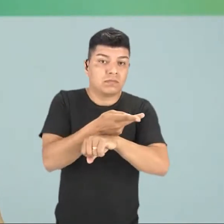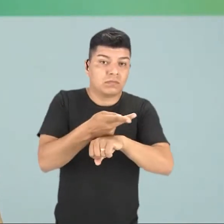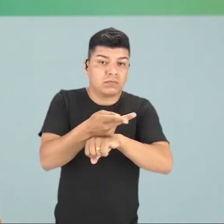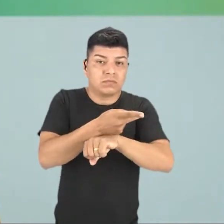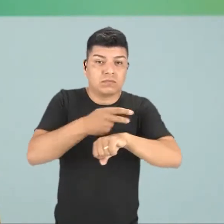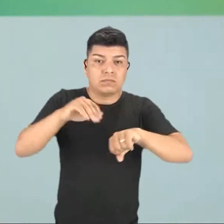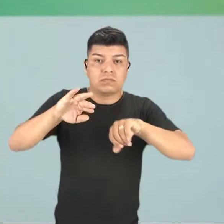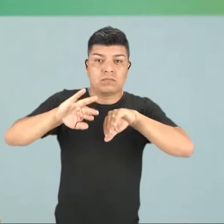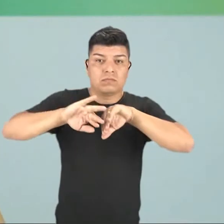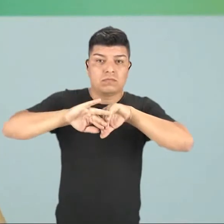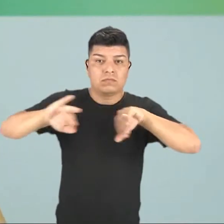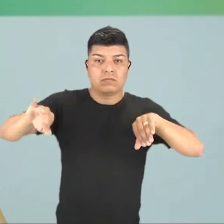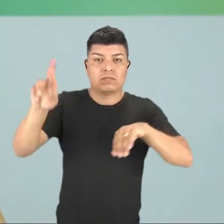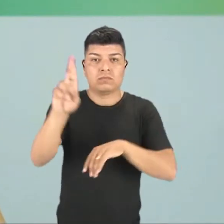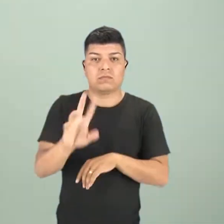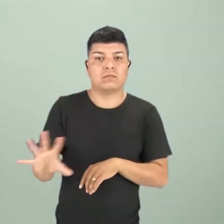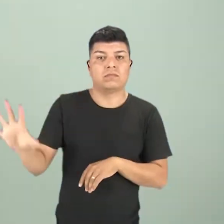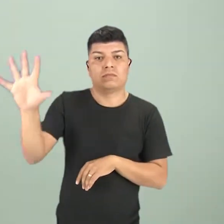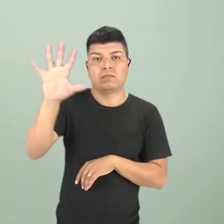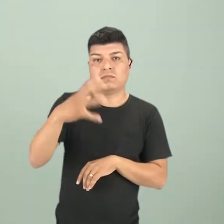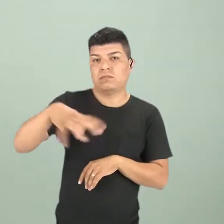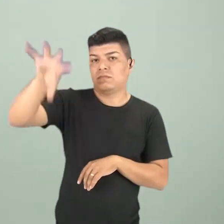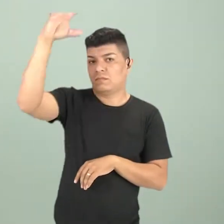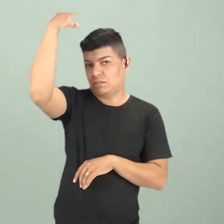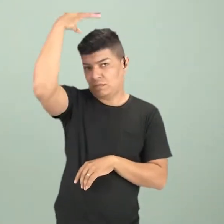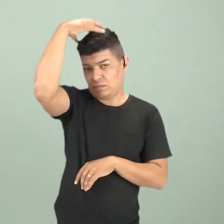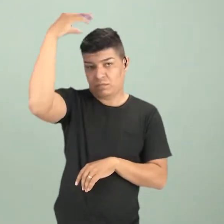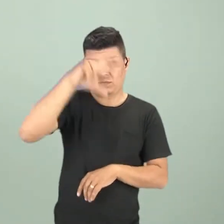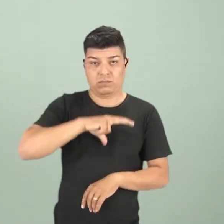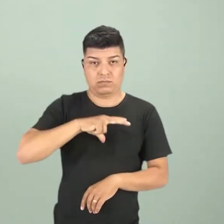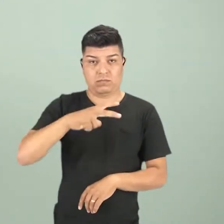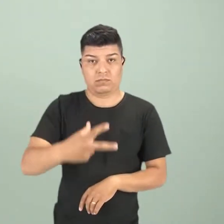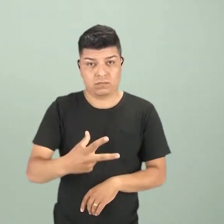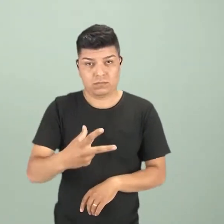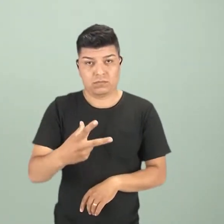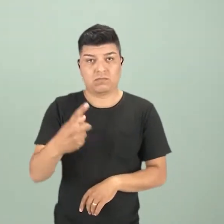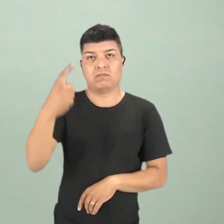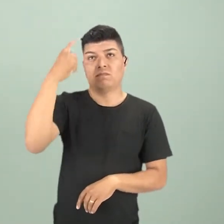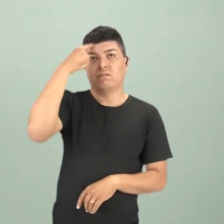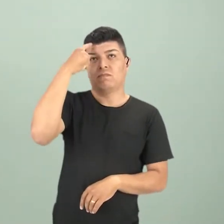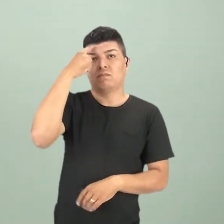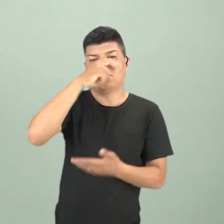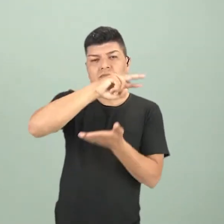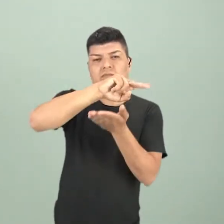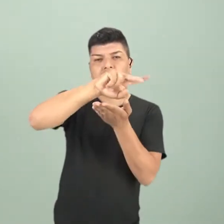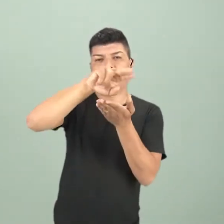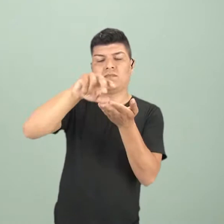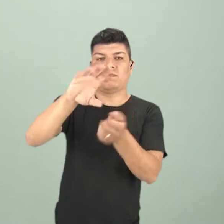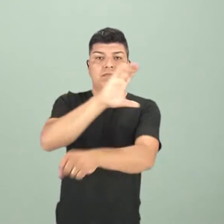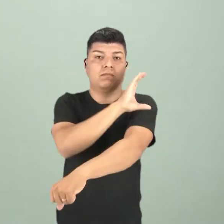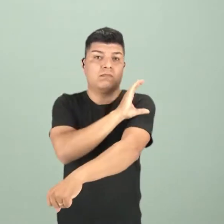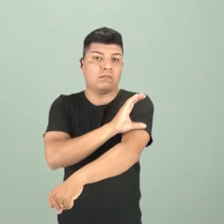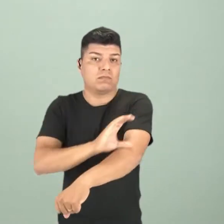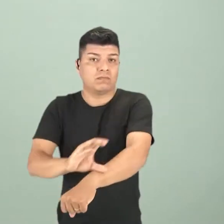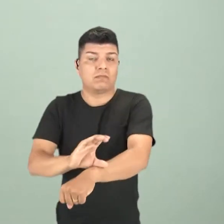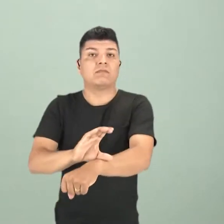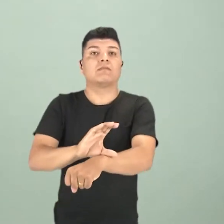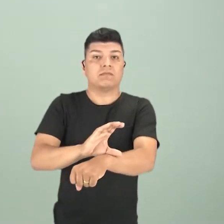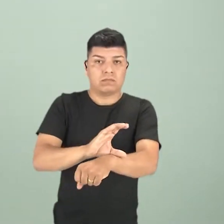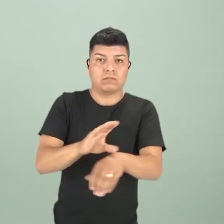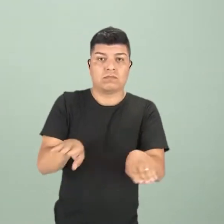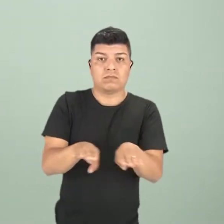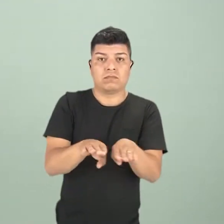desvincular a região brasileira da coroa portuguesa, suscitou vários pensamentos no ramo cultural, né? No